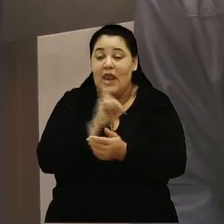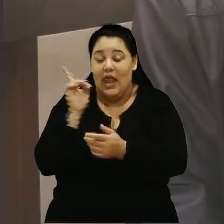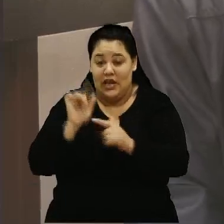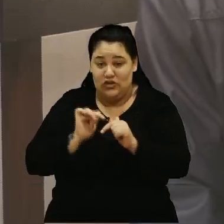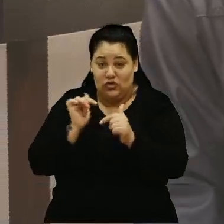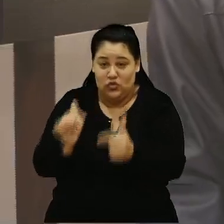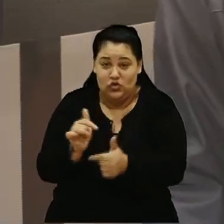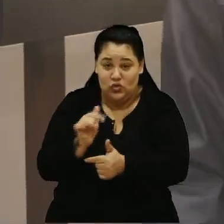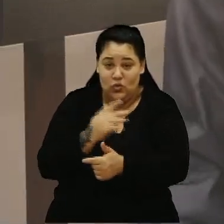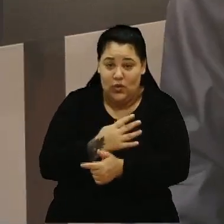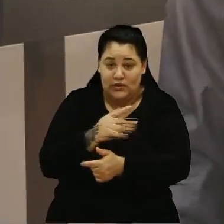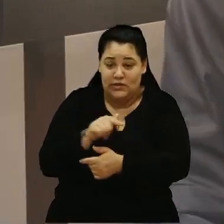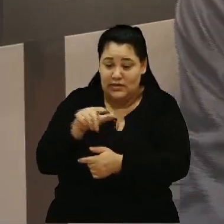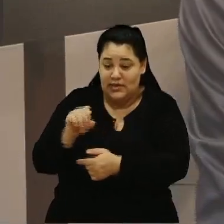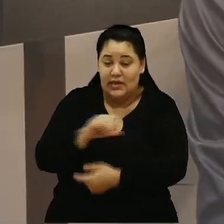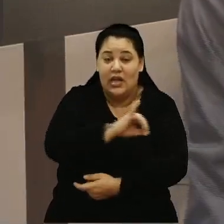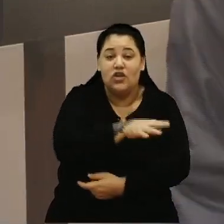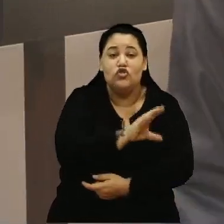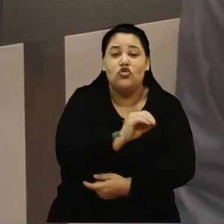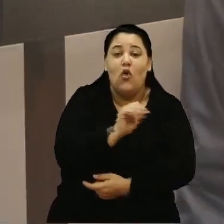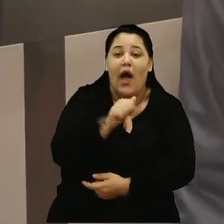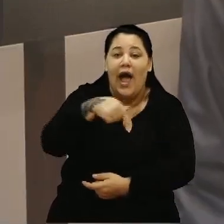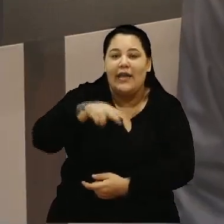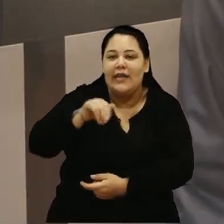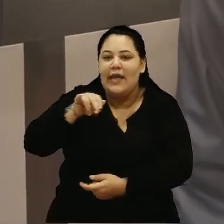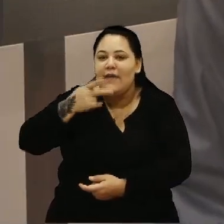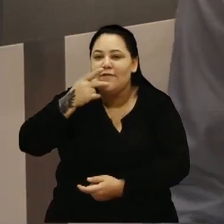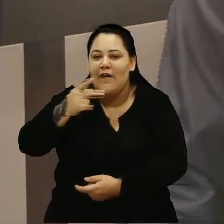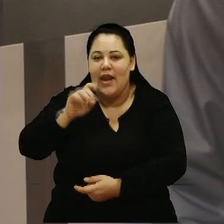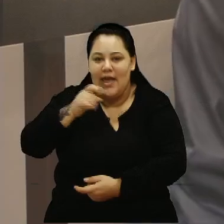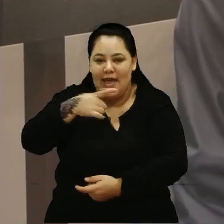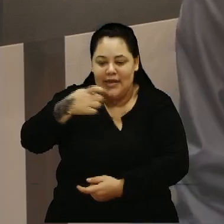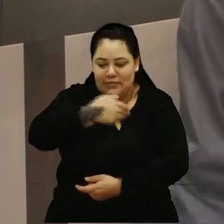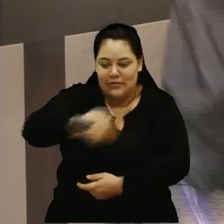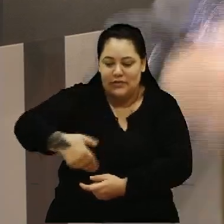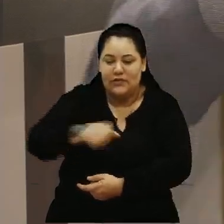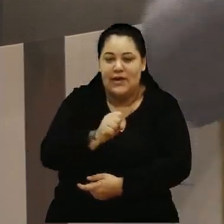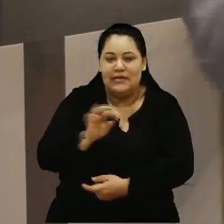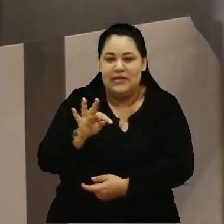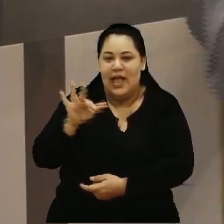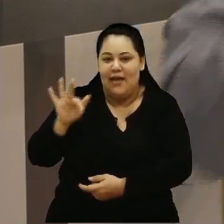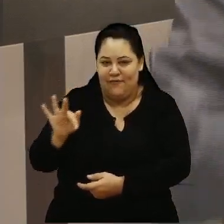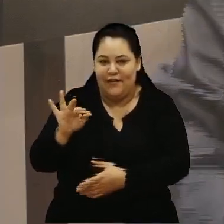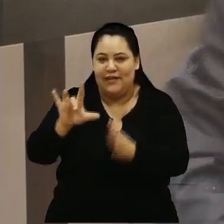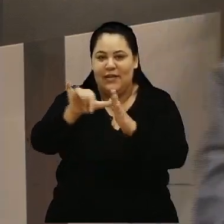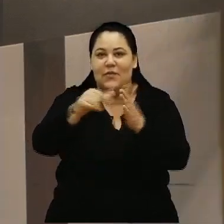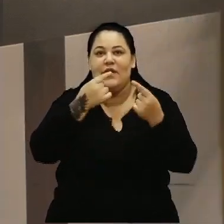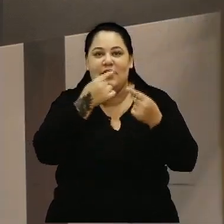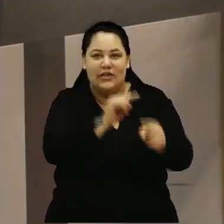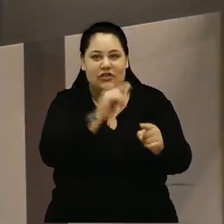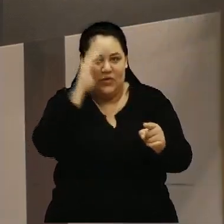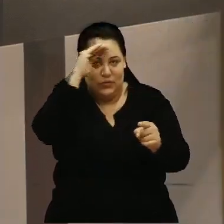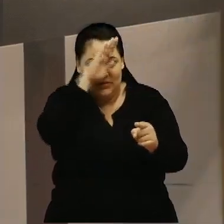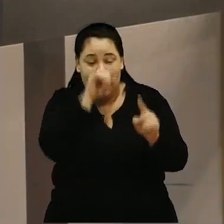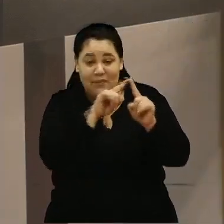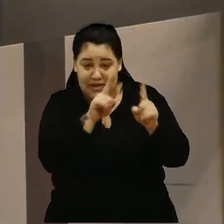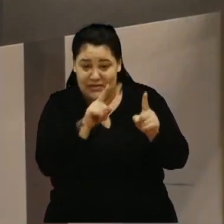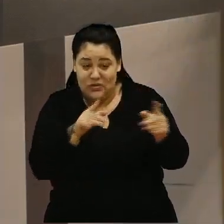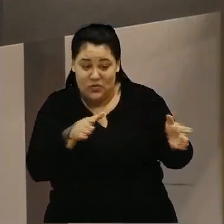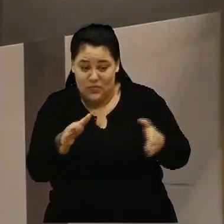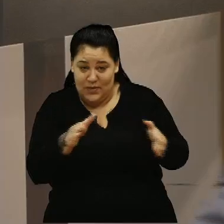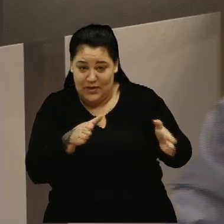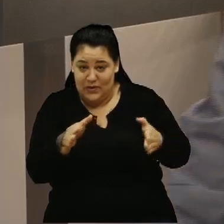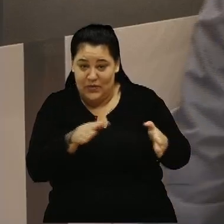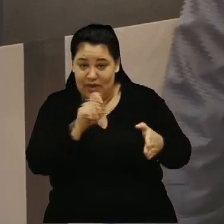470, Joaquim Barbosa cita, né, ex-ministro do STF, grande Joaquim Barbosa, que depois veio a criticar o Bolsonaro, mas na época que ele era mais